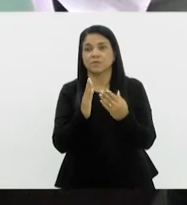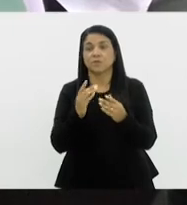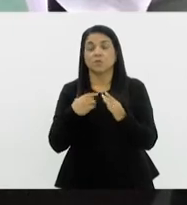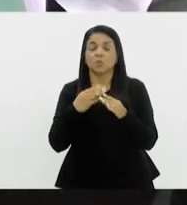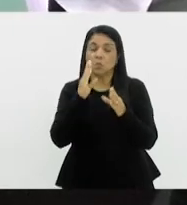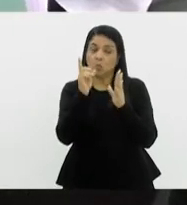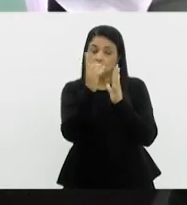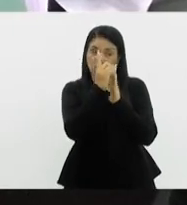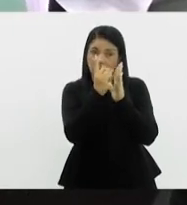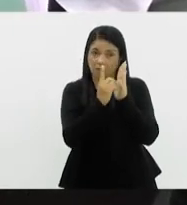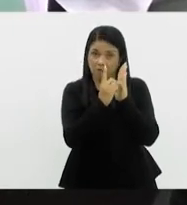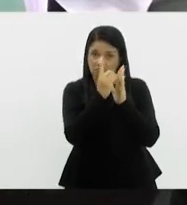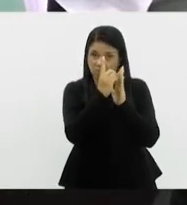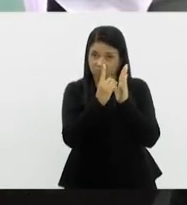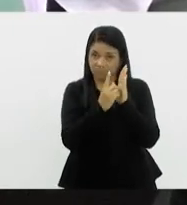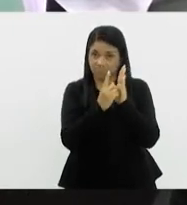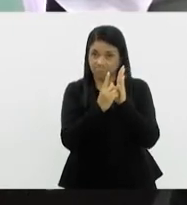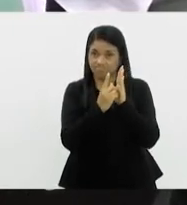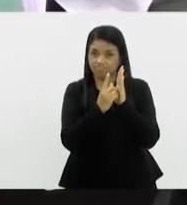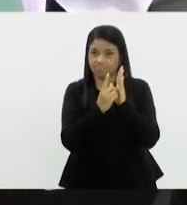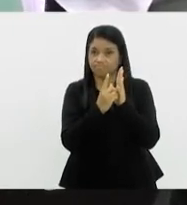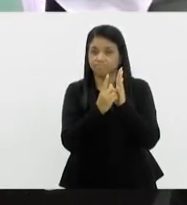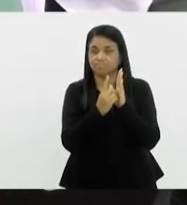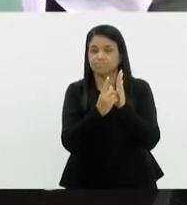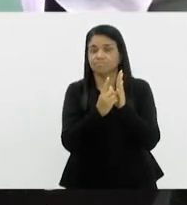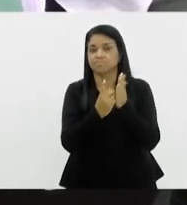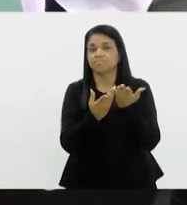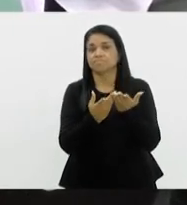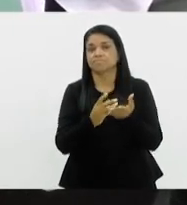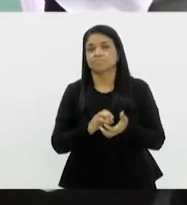que eu não tenho o número aqui, mas posso tentar